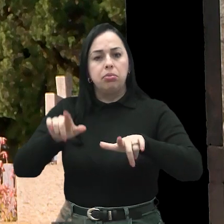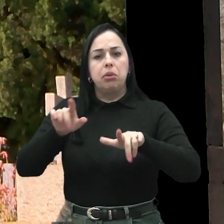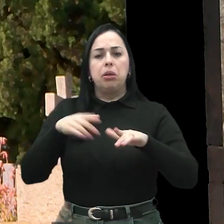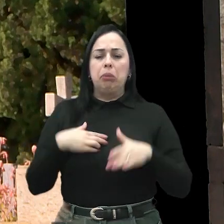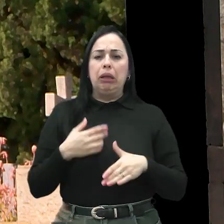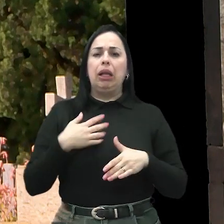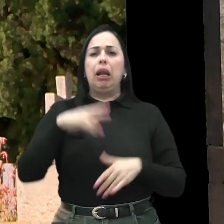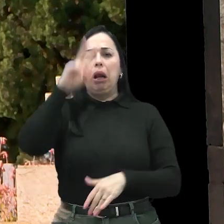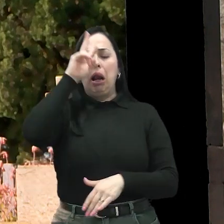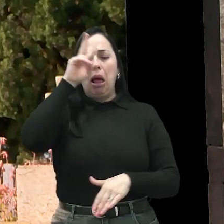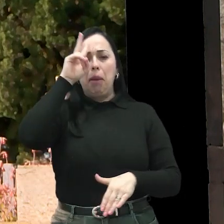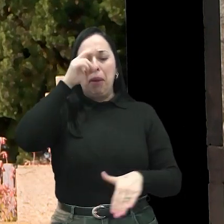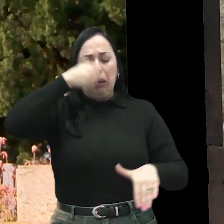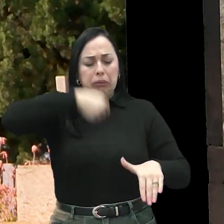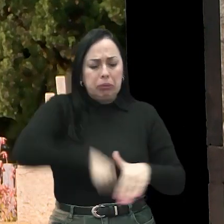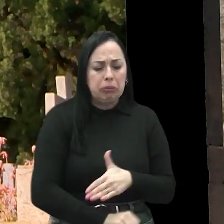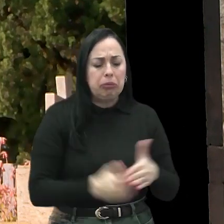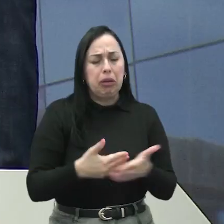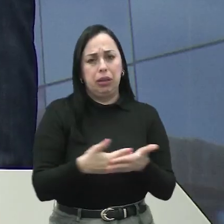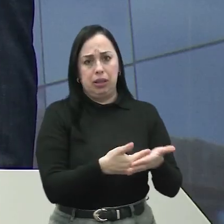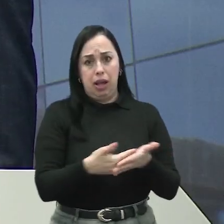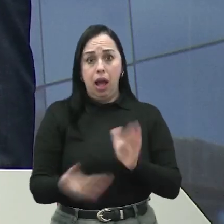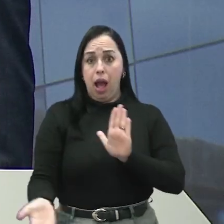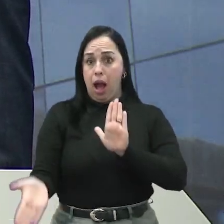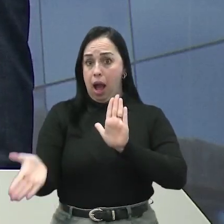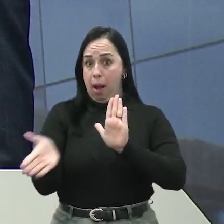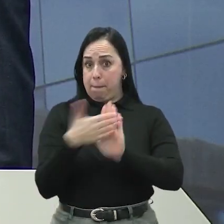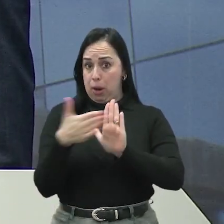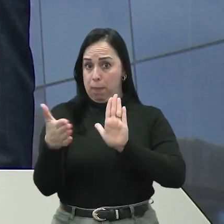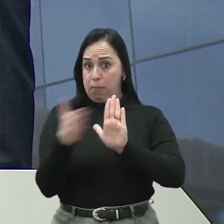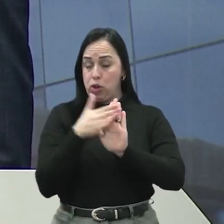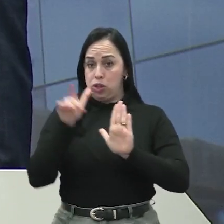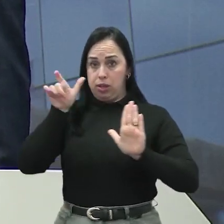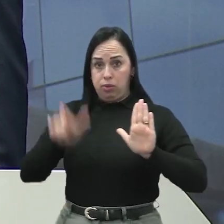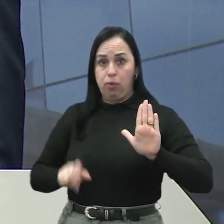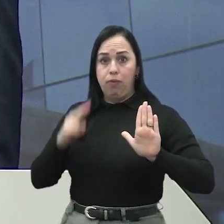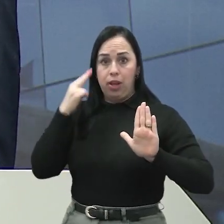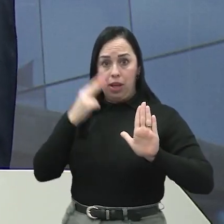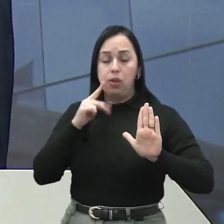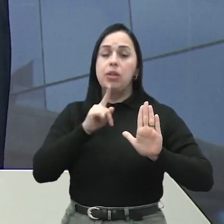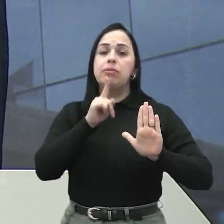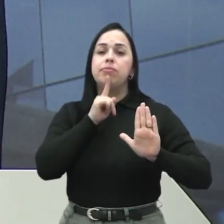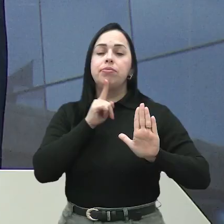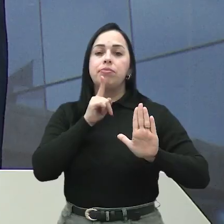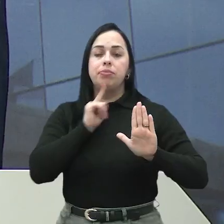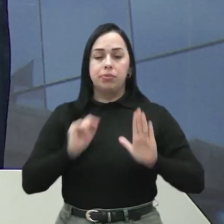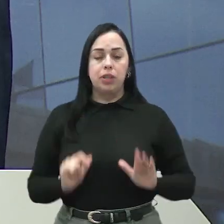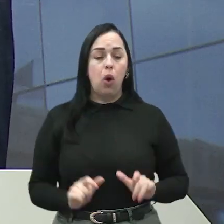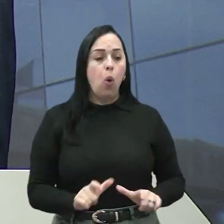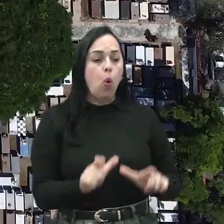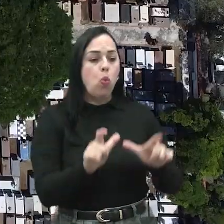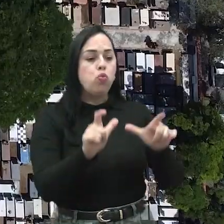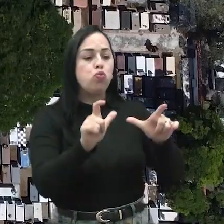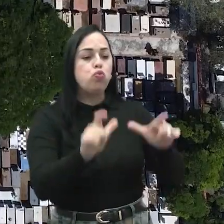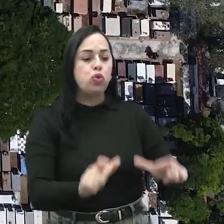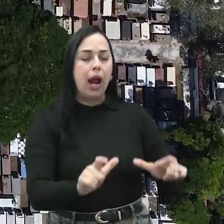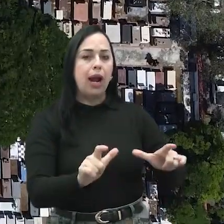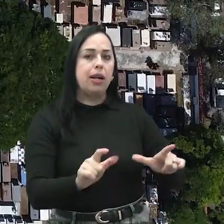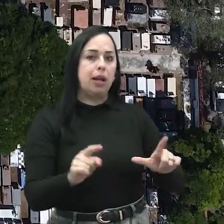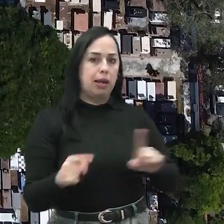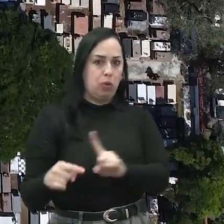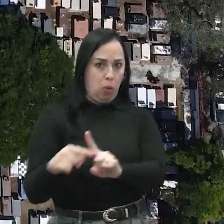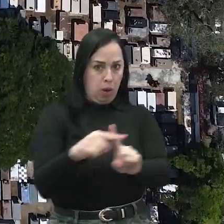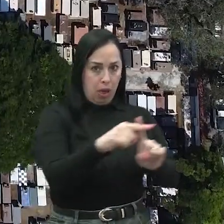de natimortos e nascituros. A proposta, de autoria do vereador Sérgio Camargo, prevê